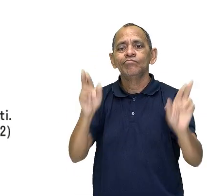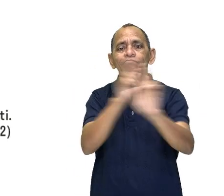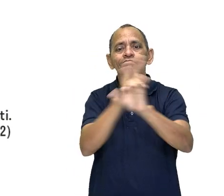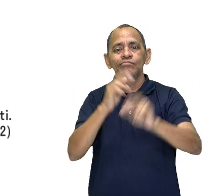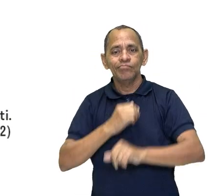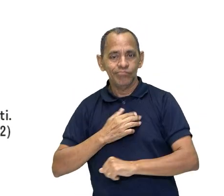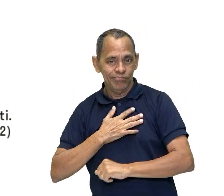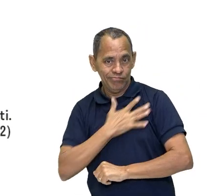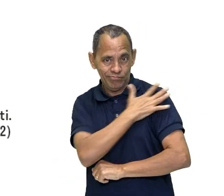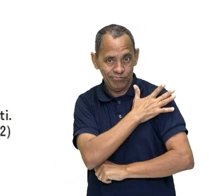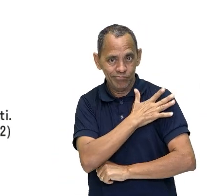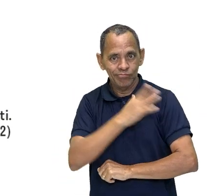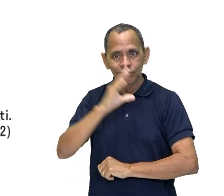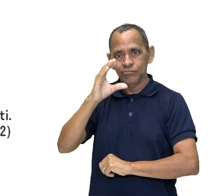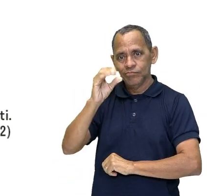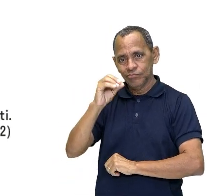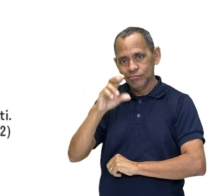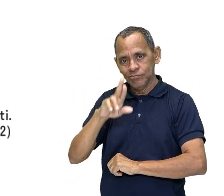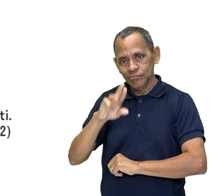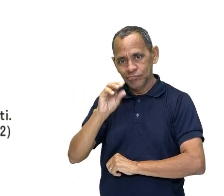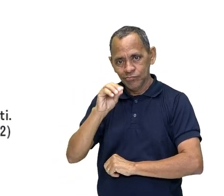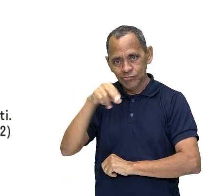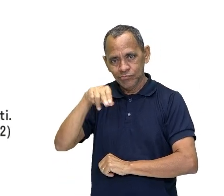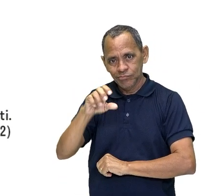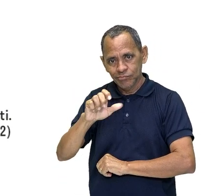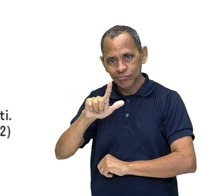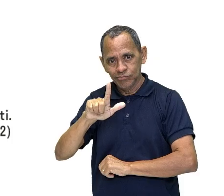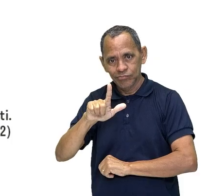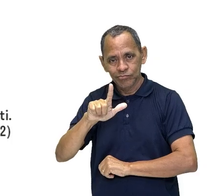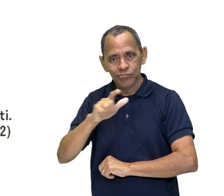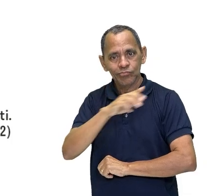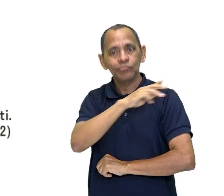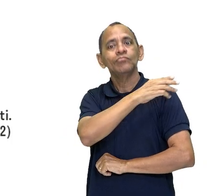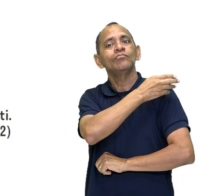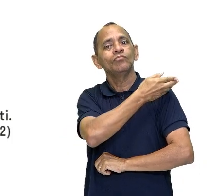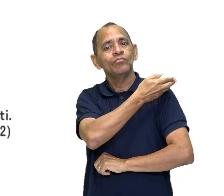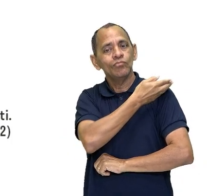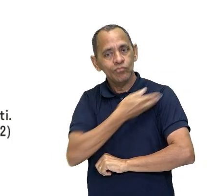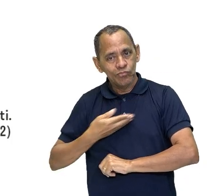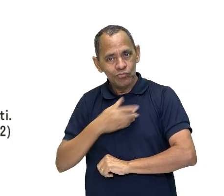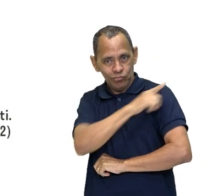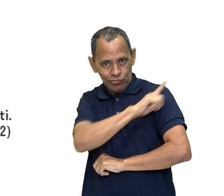relação entre os coronéis e os governadores de estado? Era